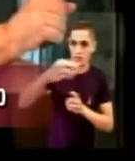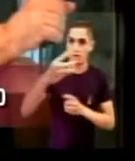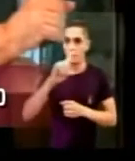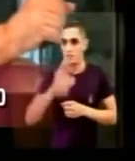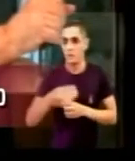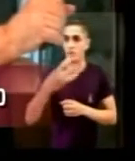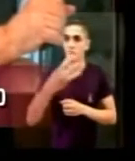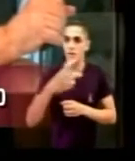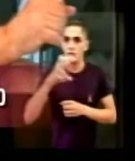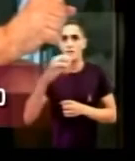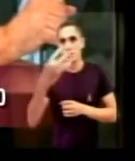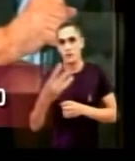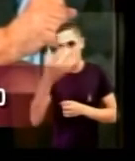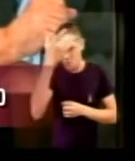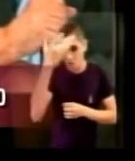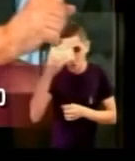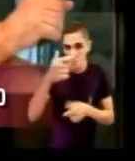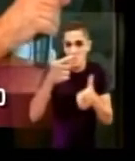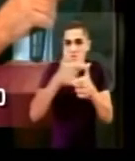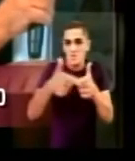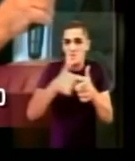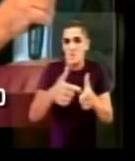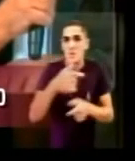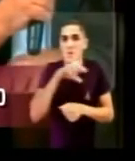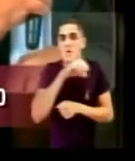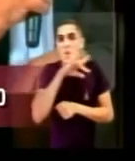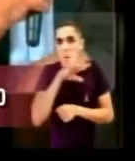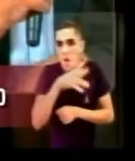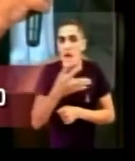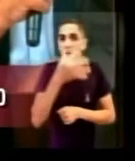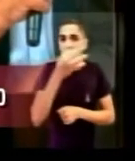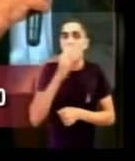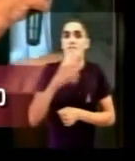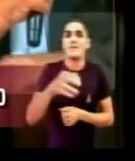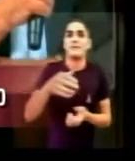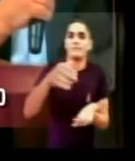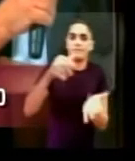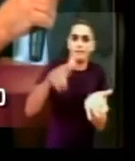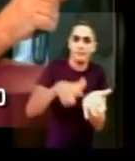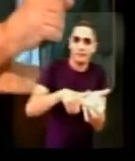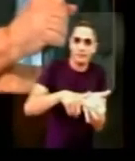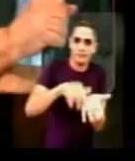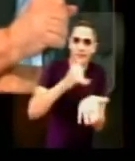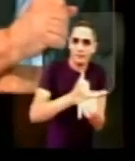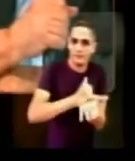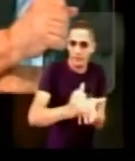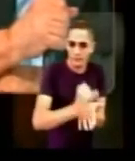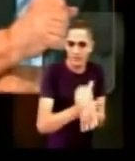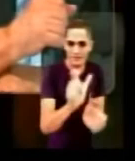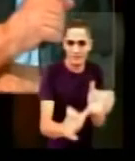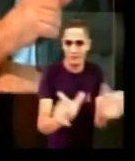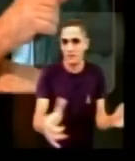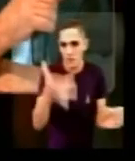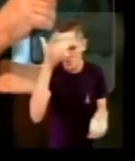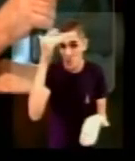93.353 estado gripal, que foram notificados à Secretaria de